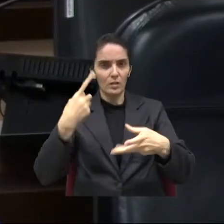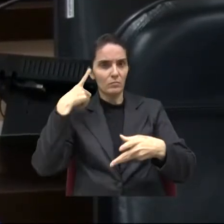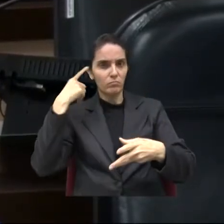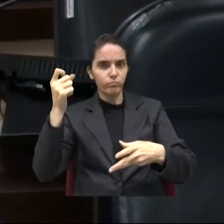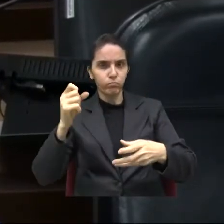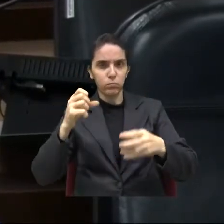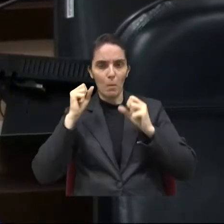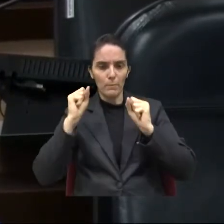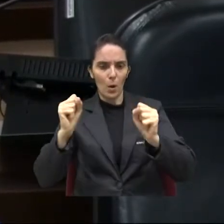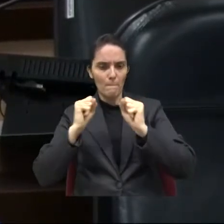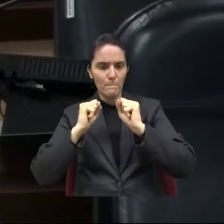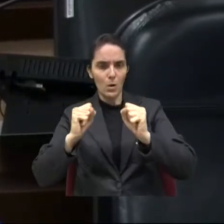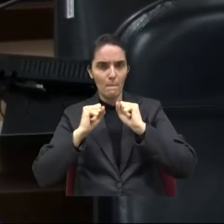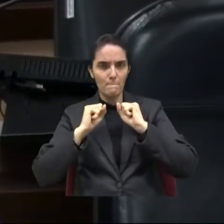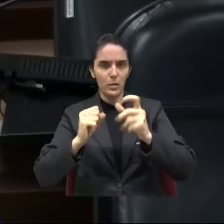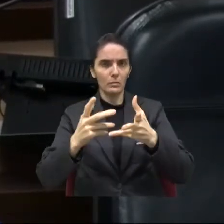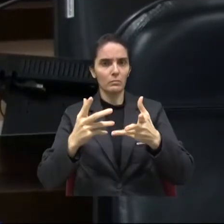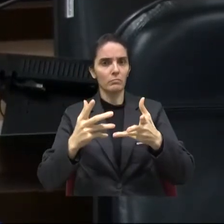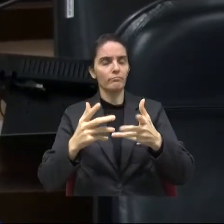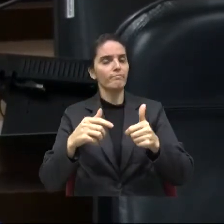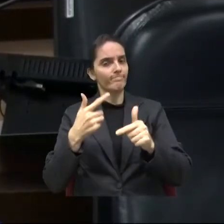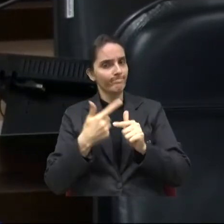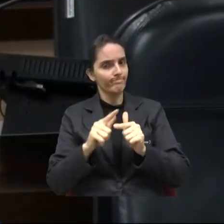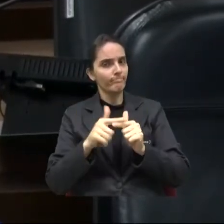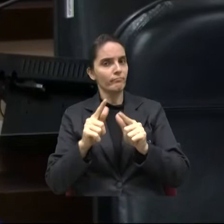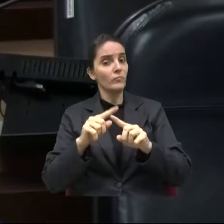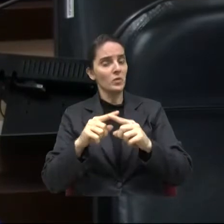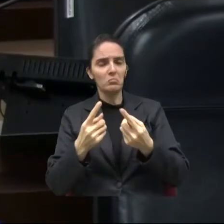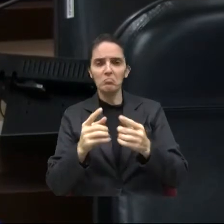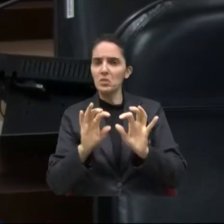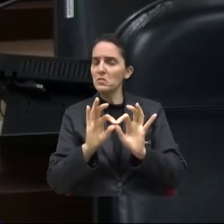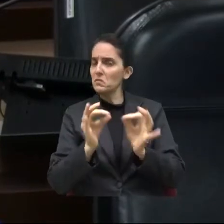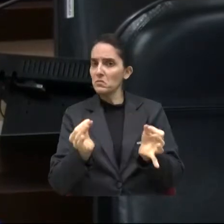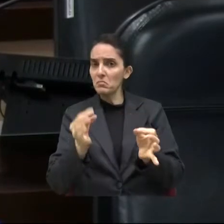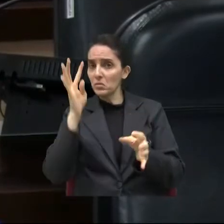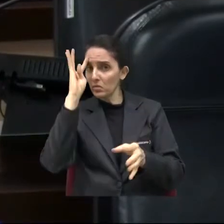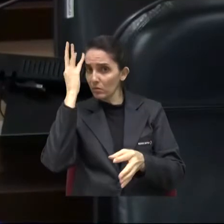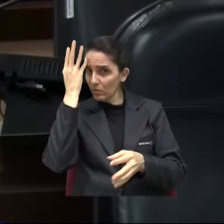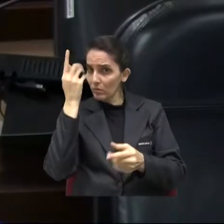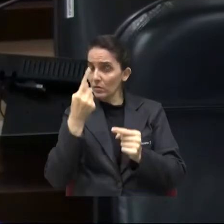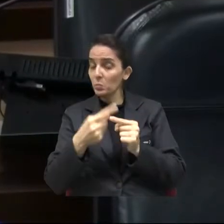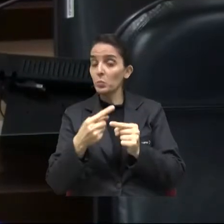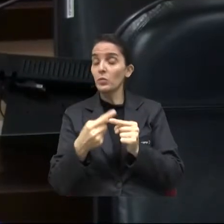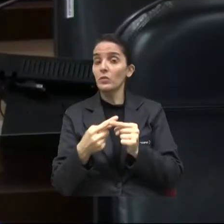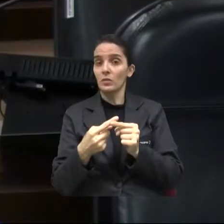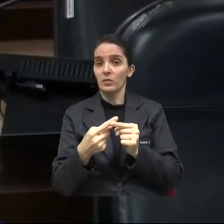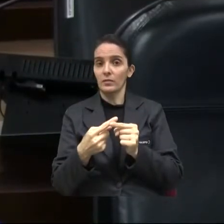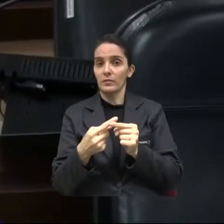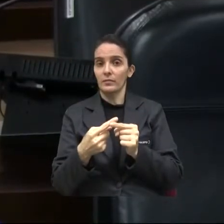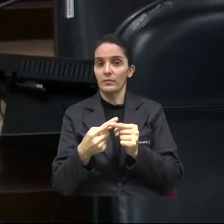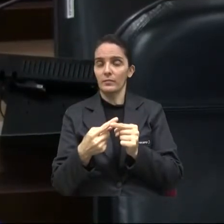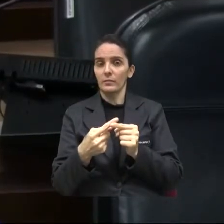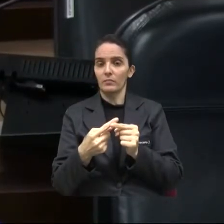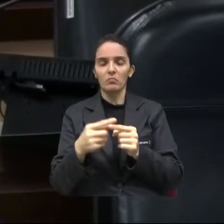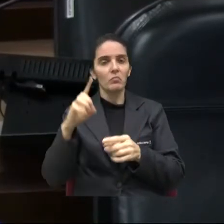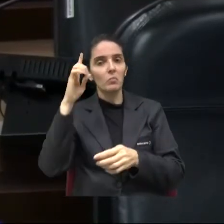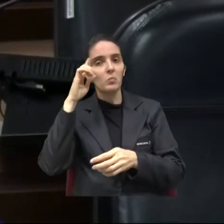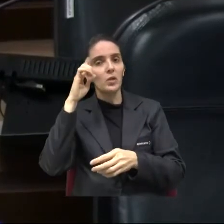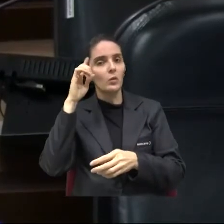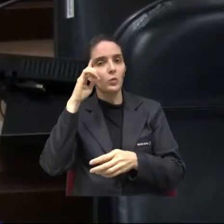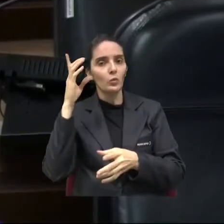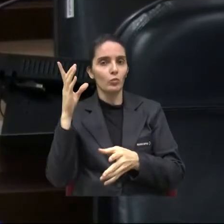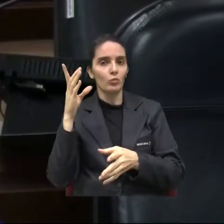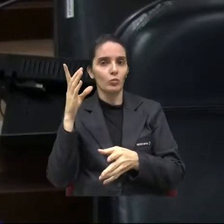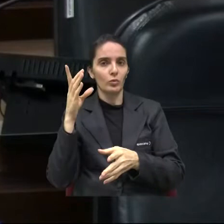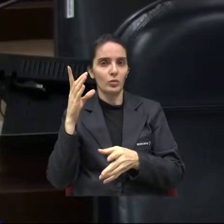Mas é uma coisa assim, fácil de resolver. Fácil de resolver, porque não é todo dia, não é